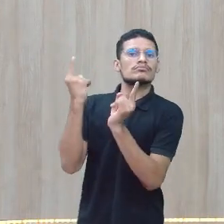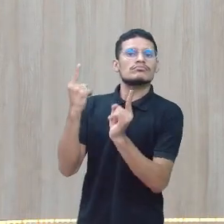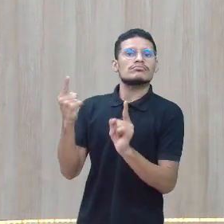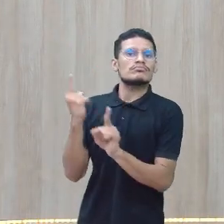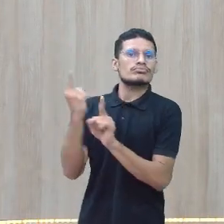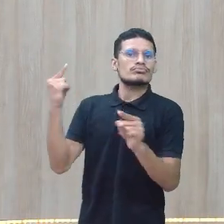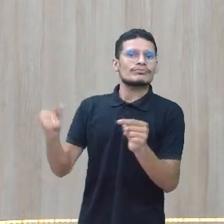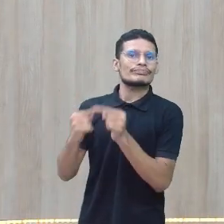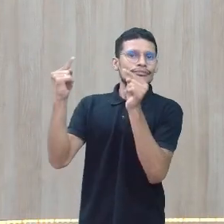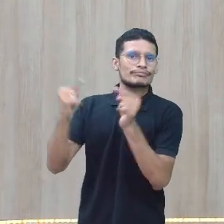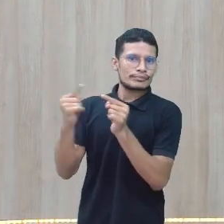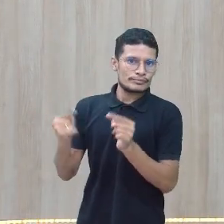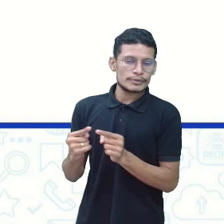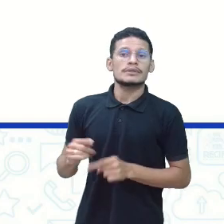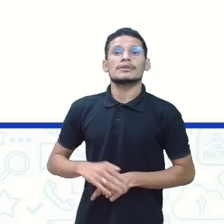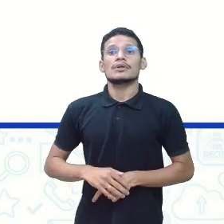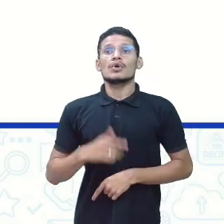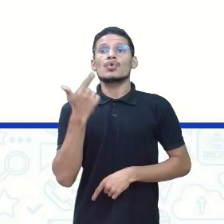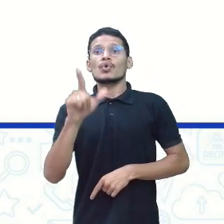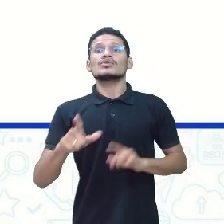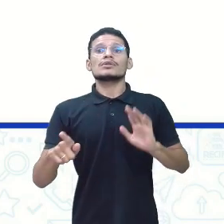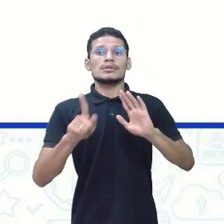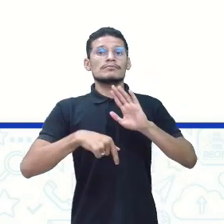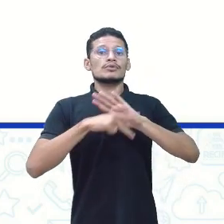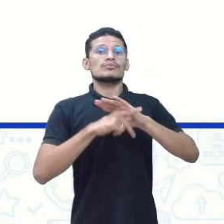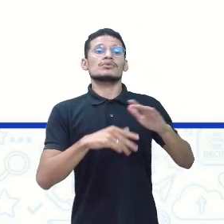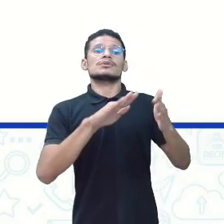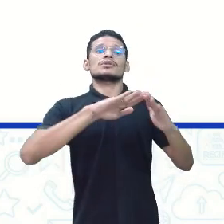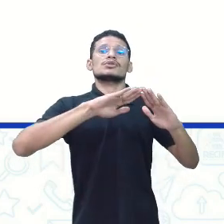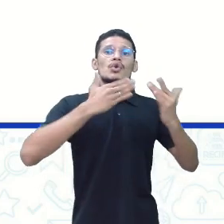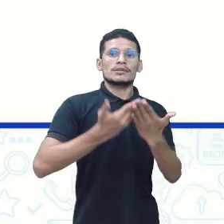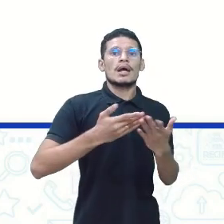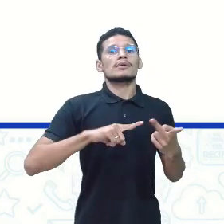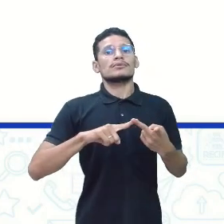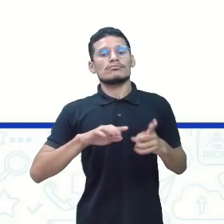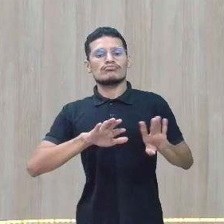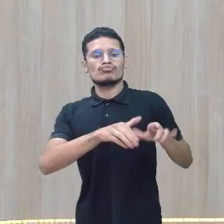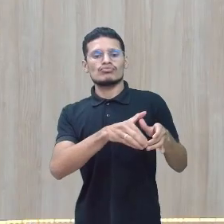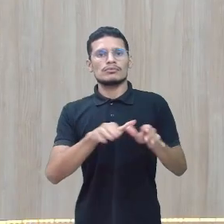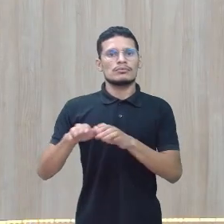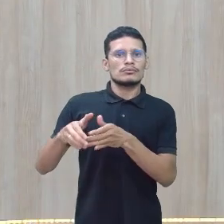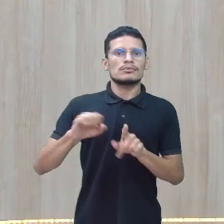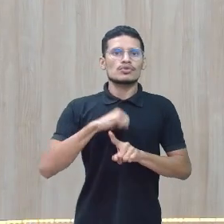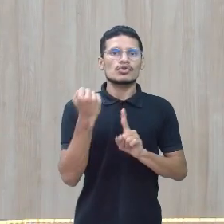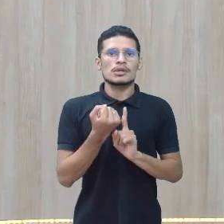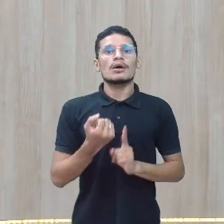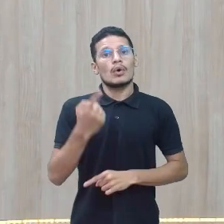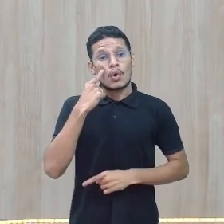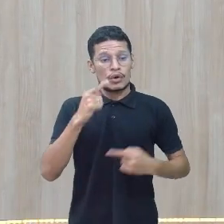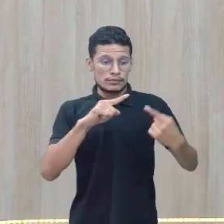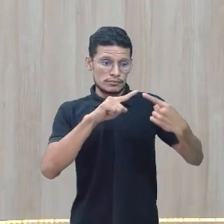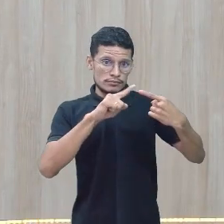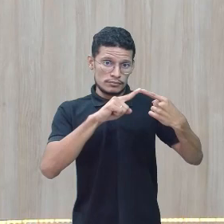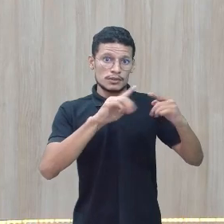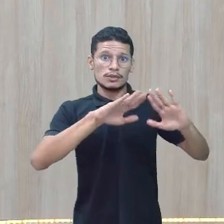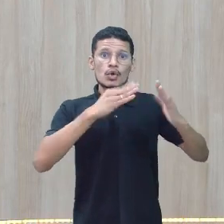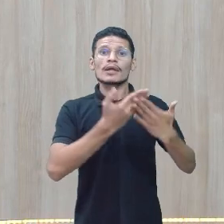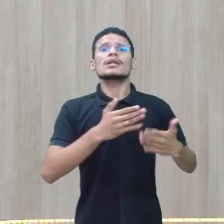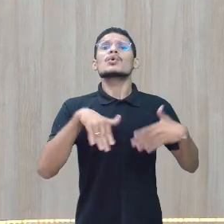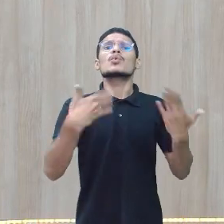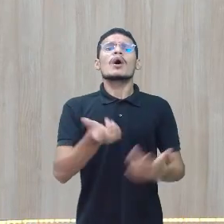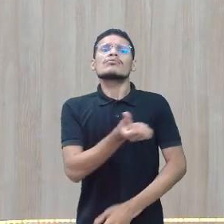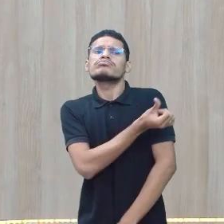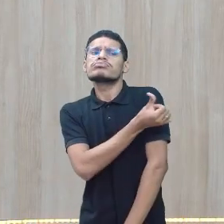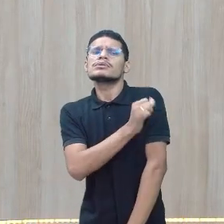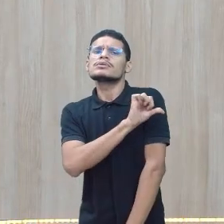2 exemplos, que seria a escolaridade e a classe social. Vê como é diferente medir essas coisas. A escolaridade é em que série você está,